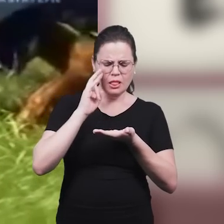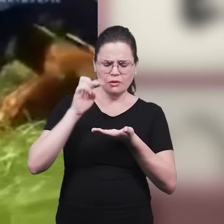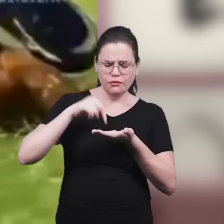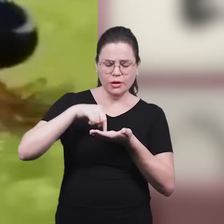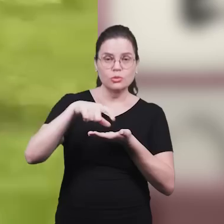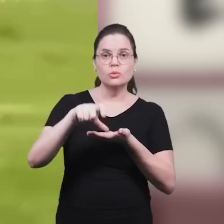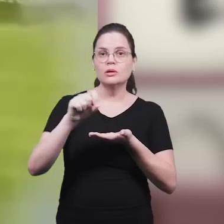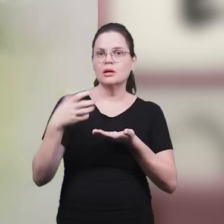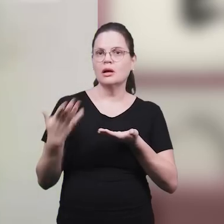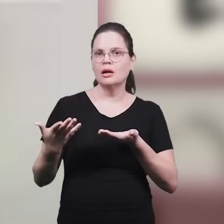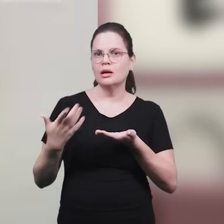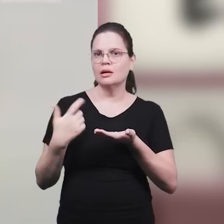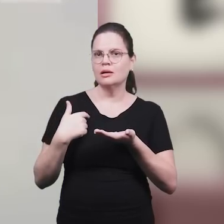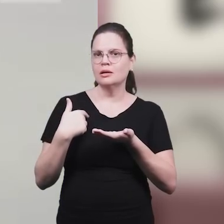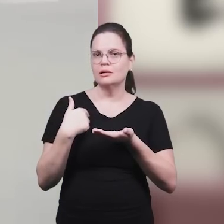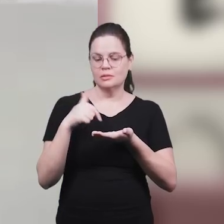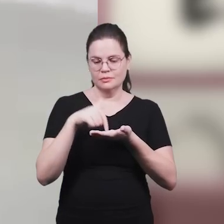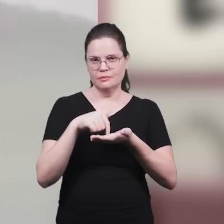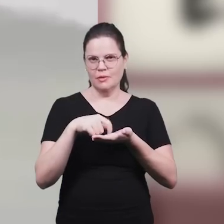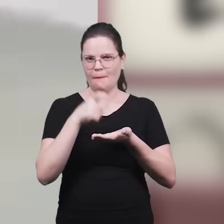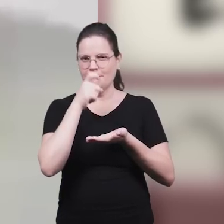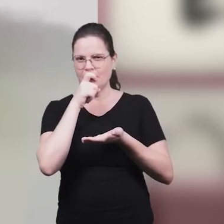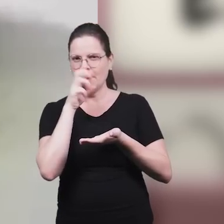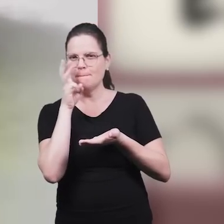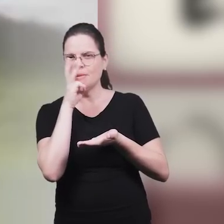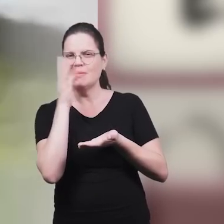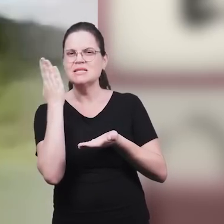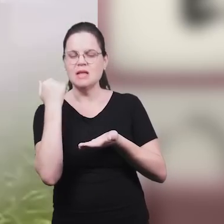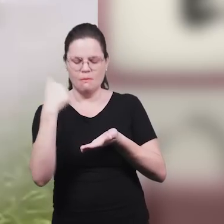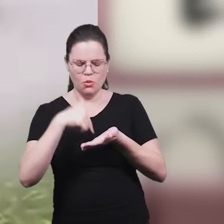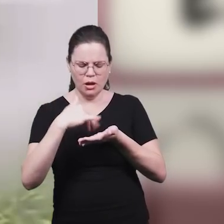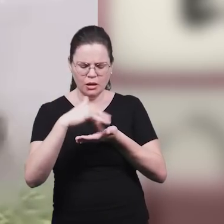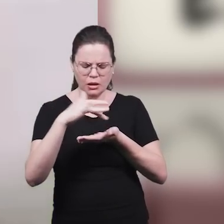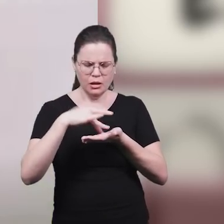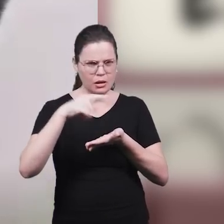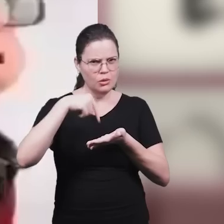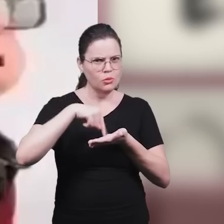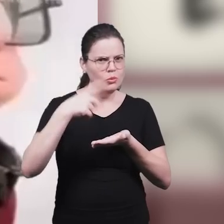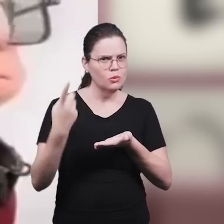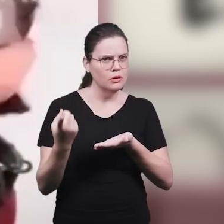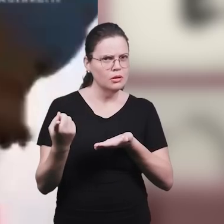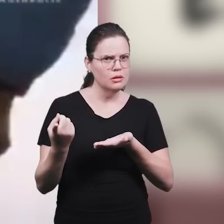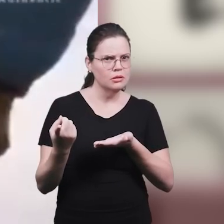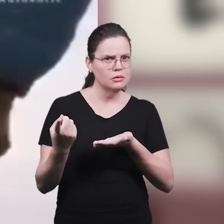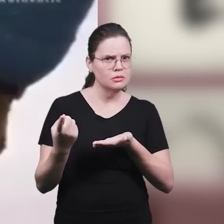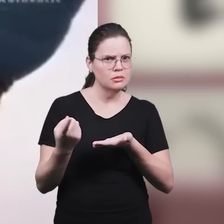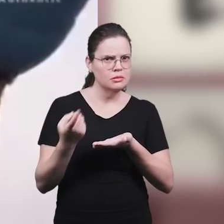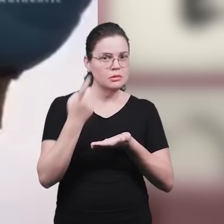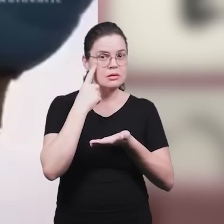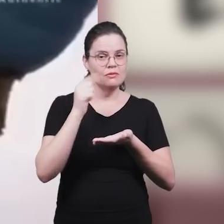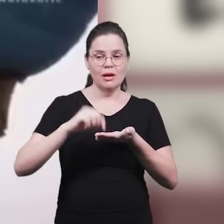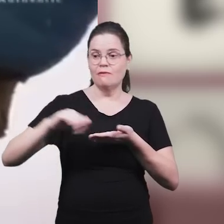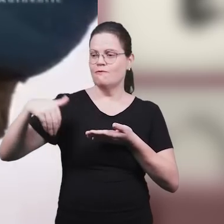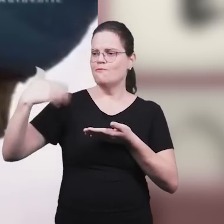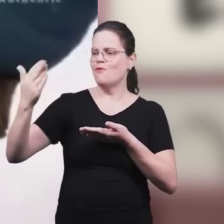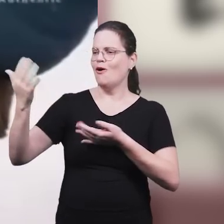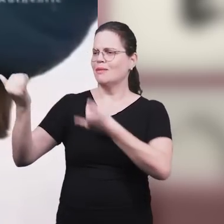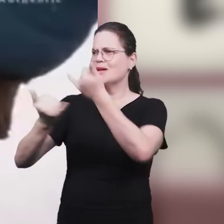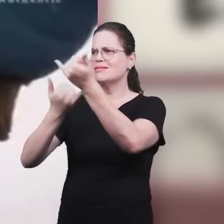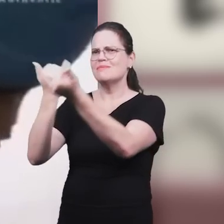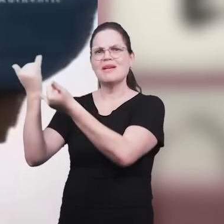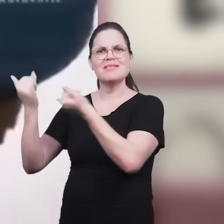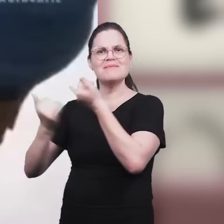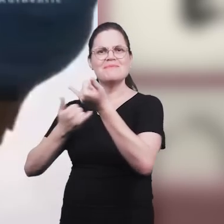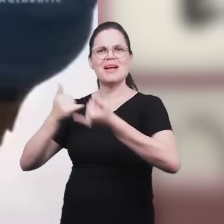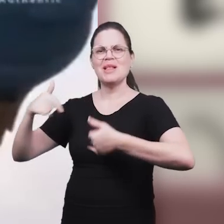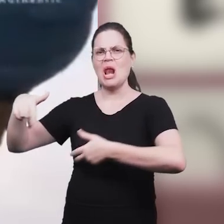o quê naquele celular? Será que o papai e a mamãe sabem o que está passando ali dentro? E tem um mundo de